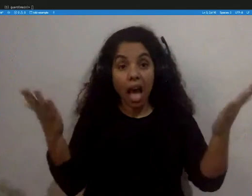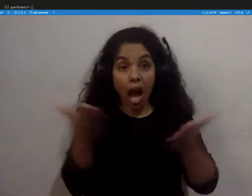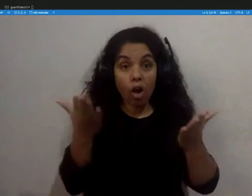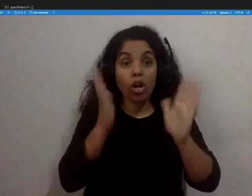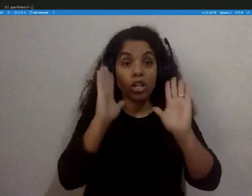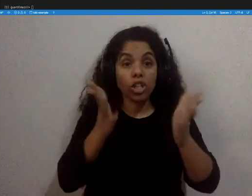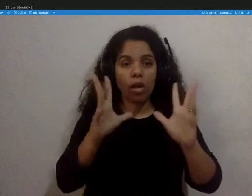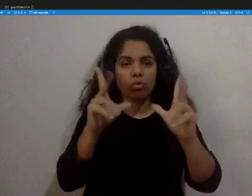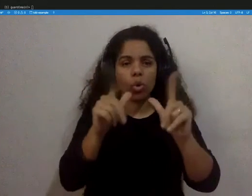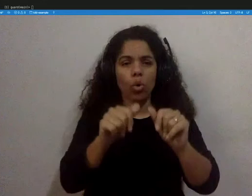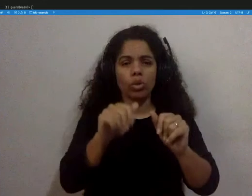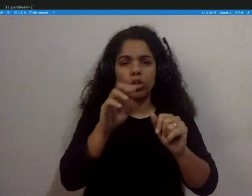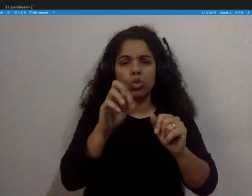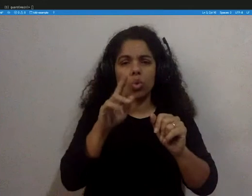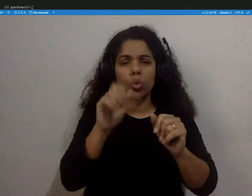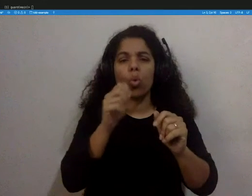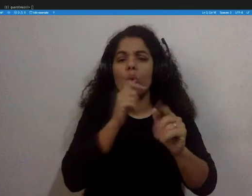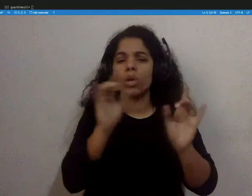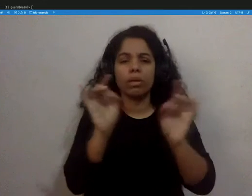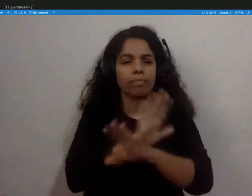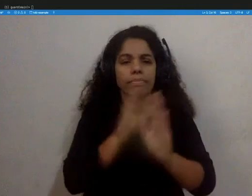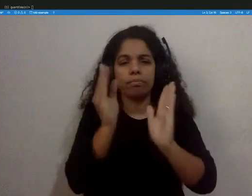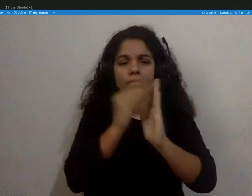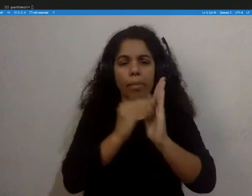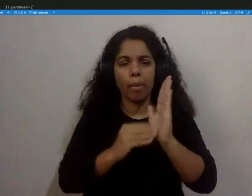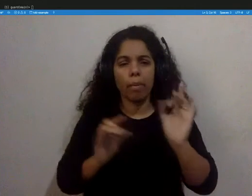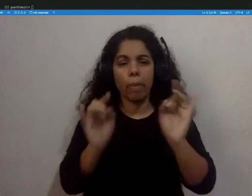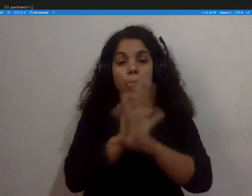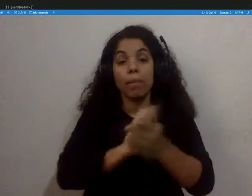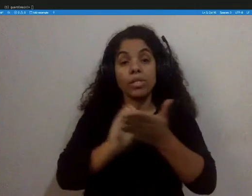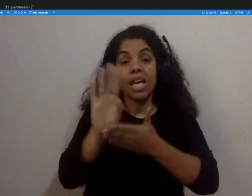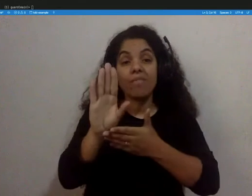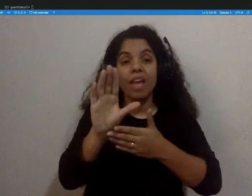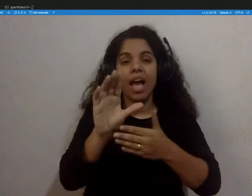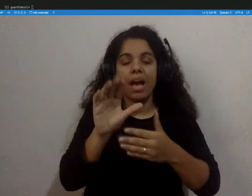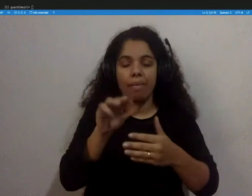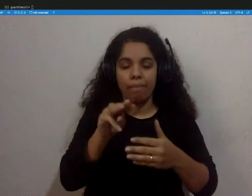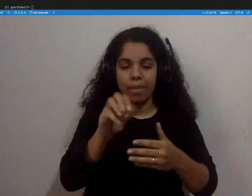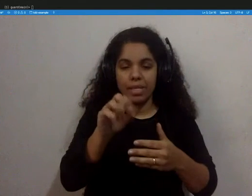toda a estrutura, eu posso simplesmente enviar a mensagem